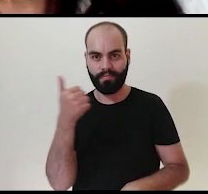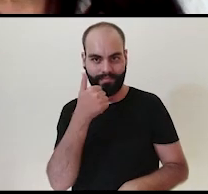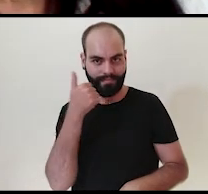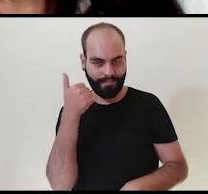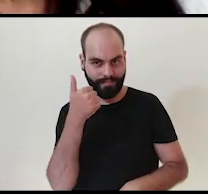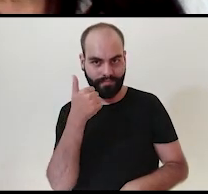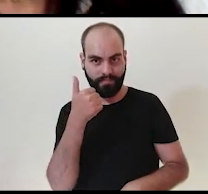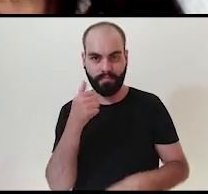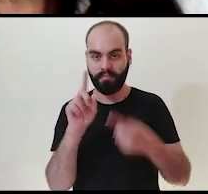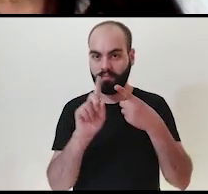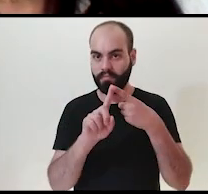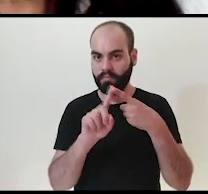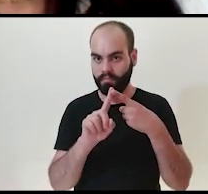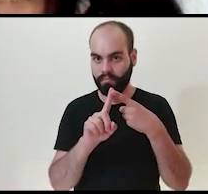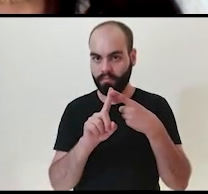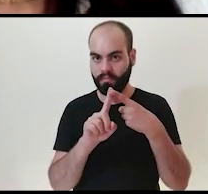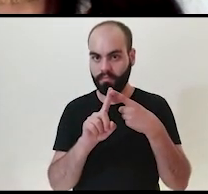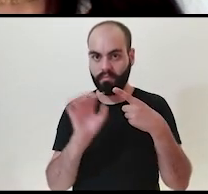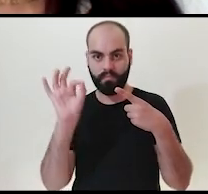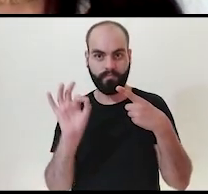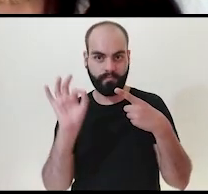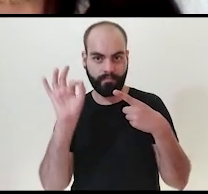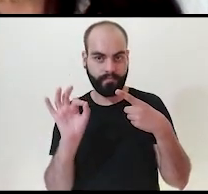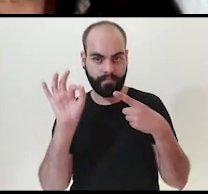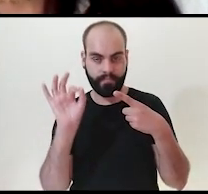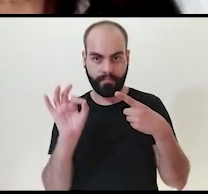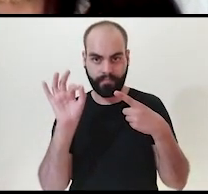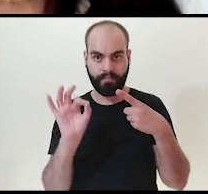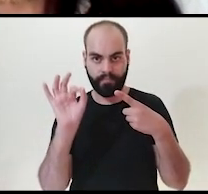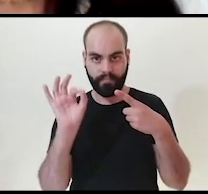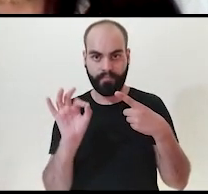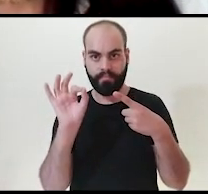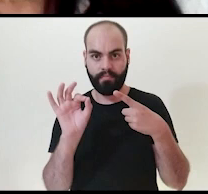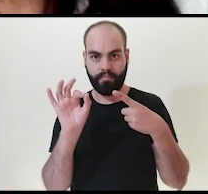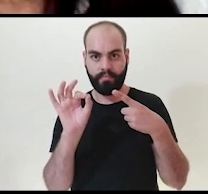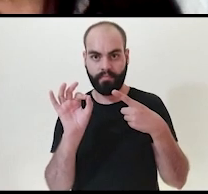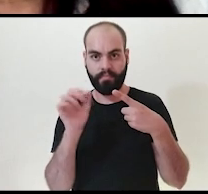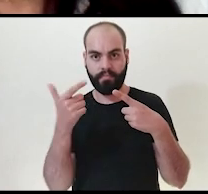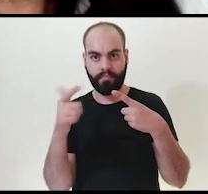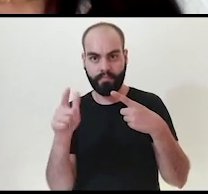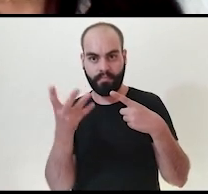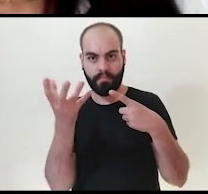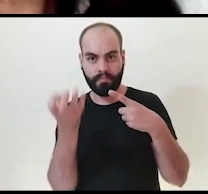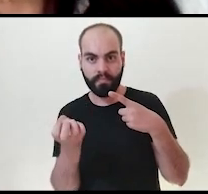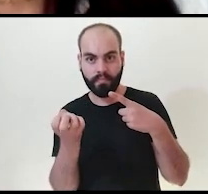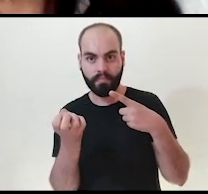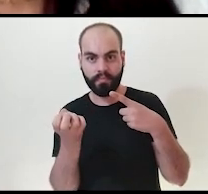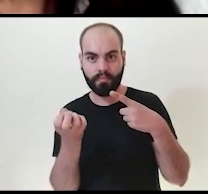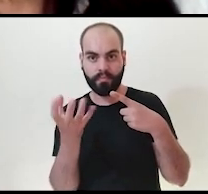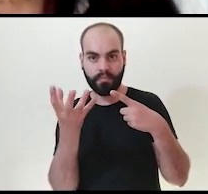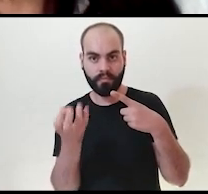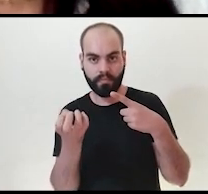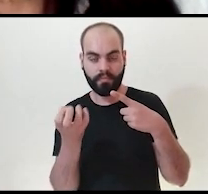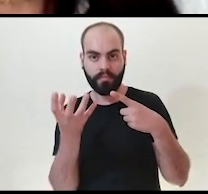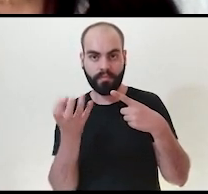imagem. A primeira é o ajuste. O ajuste, ele vai salvar, nesse caso aí que a gente falou, de você não